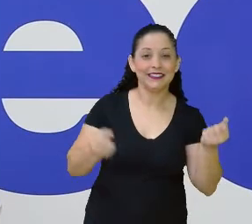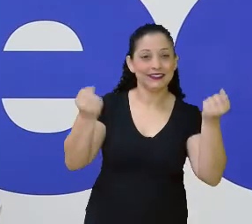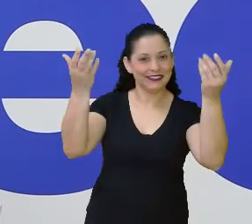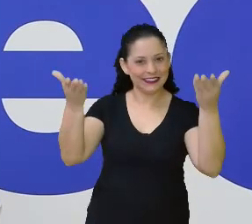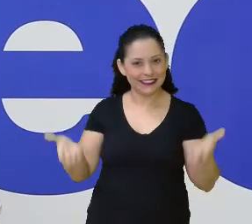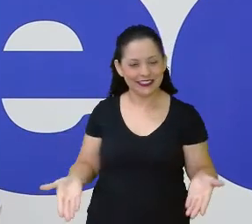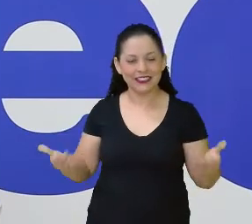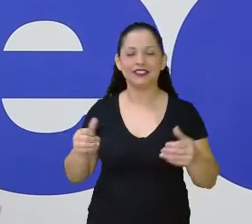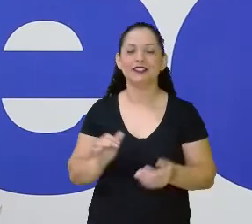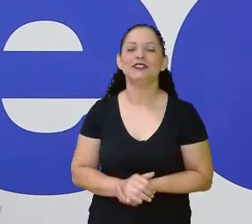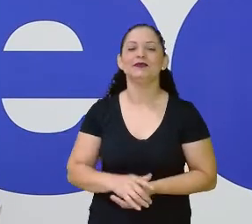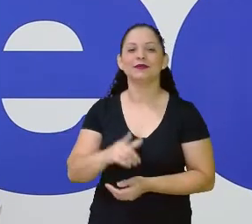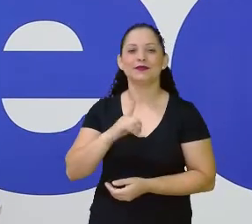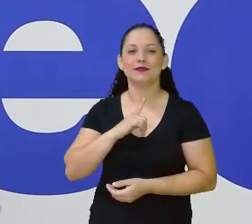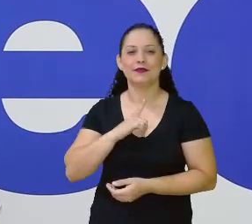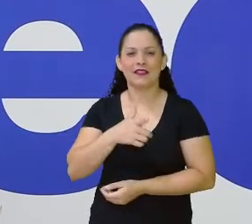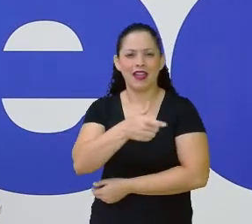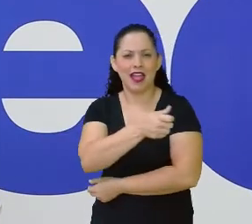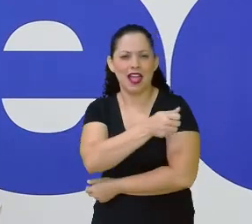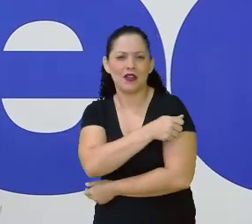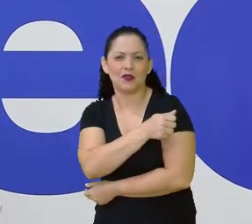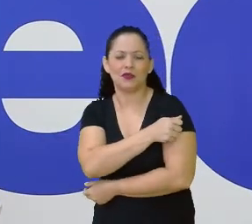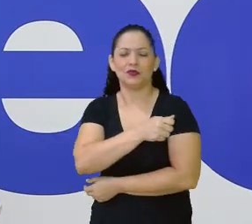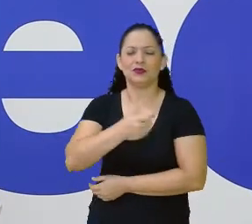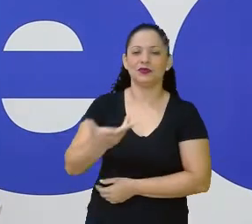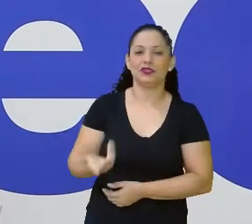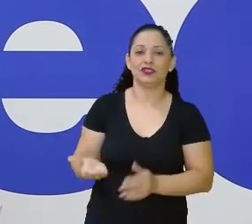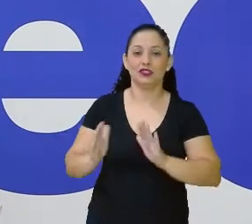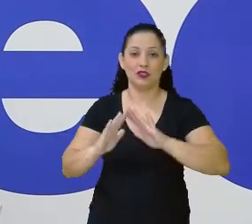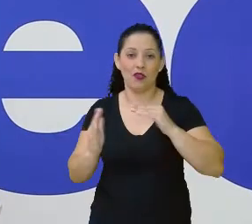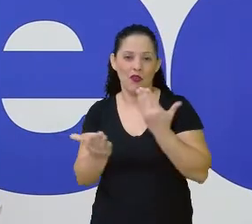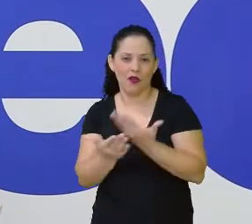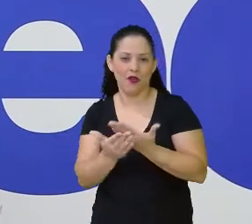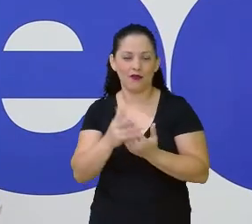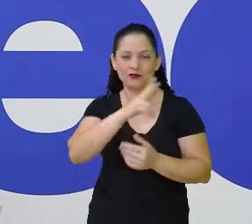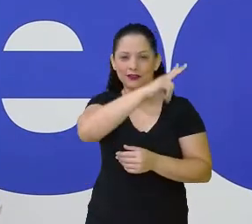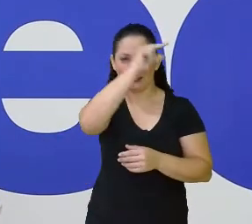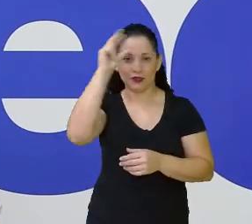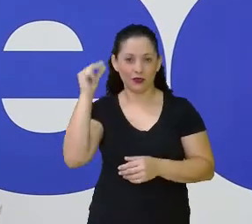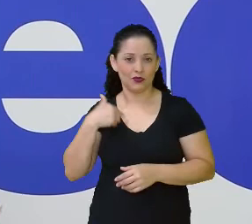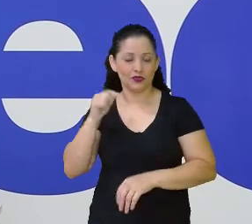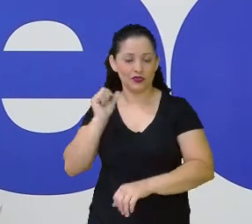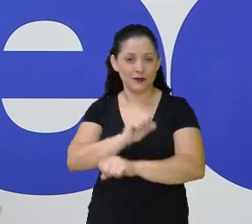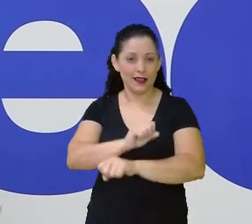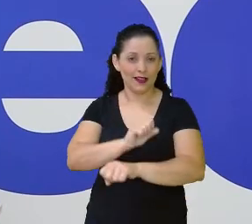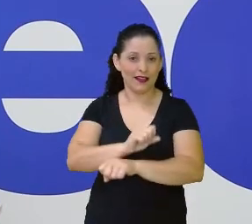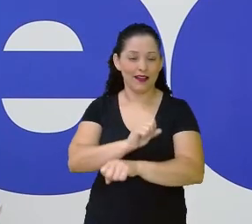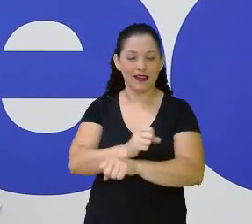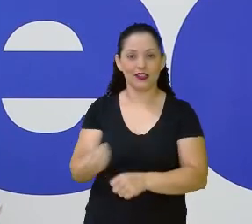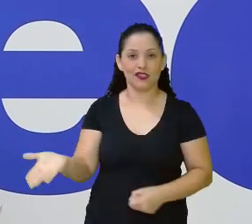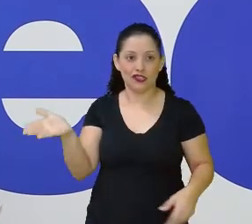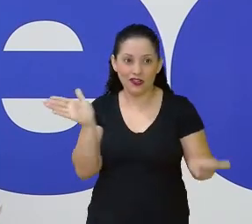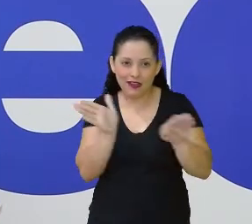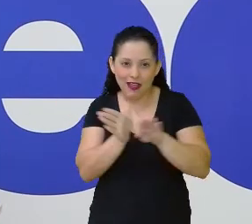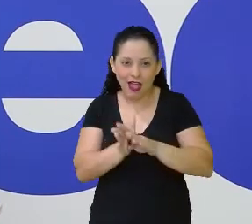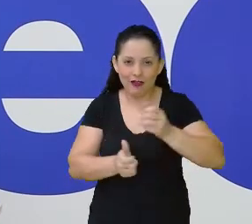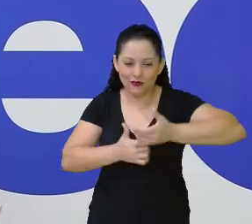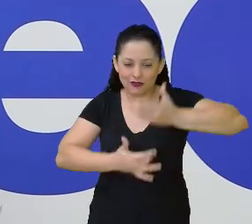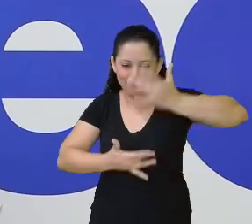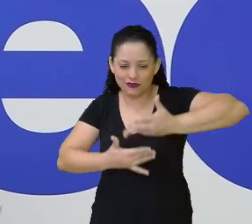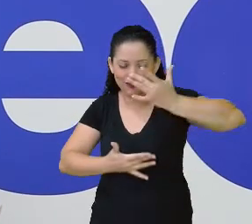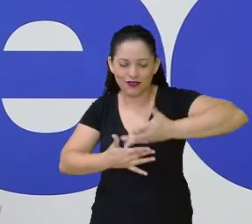Beberibe, dando bom dia. Anne, do Matias Delgado. Mas tem mais gente, eu estou só esperando chegar aqui o bom dia deles, mas tem bastante gente aqui